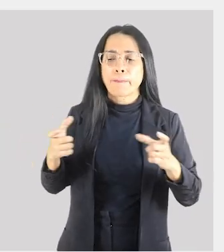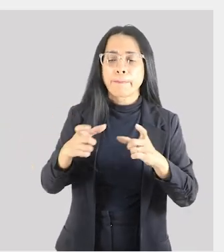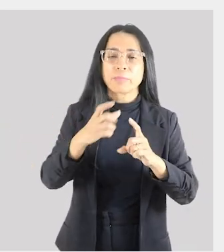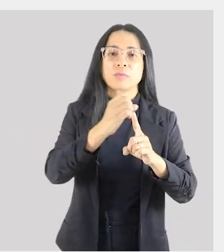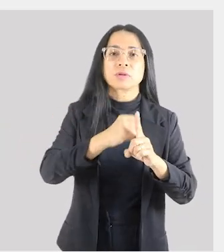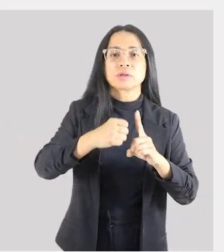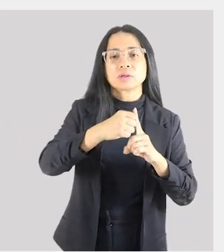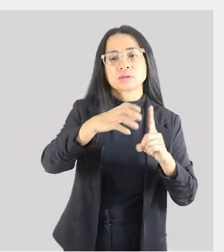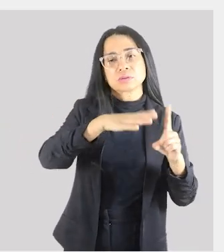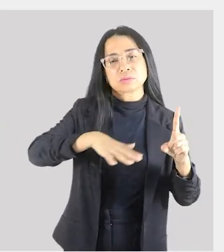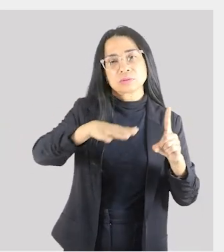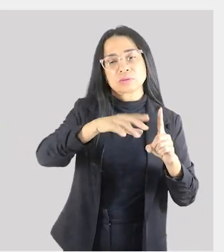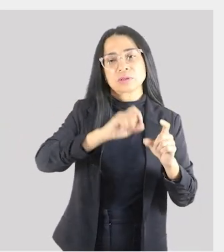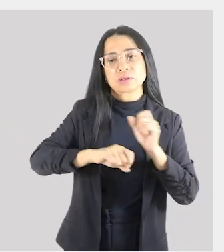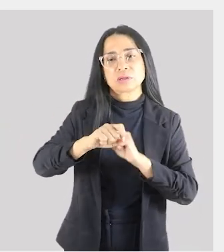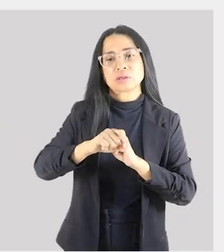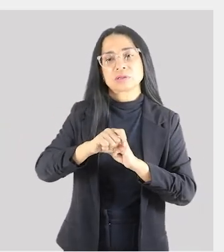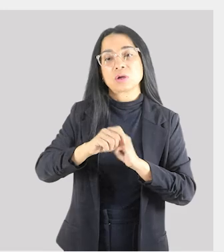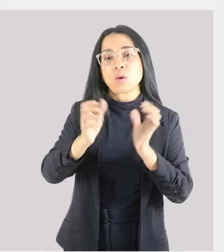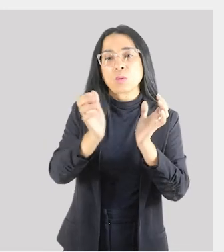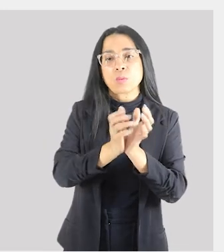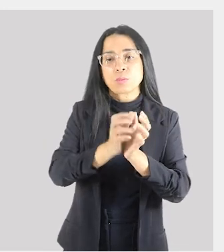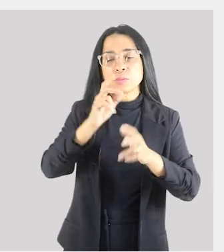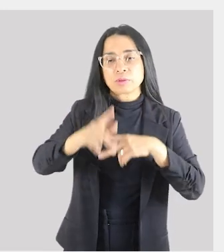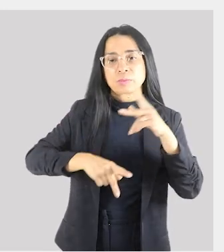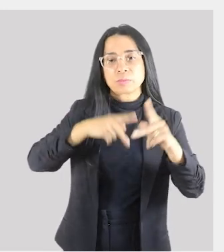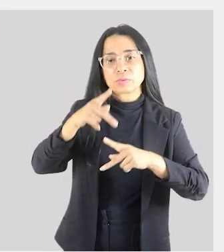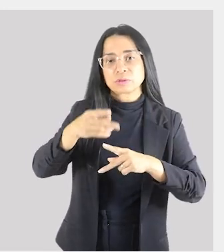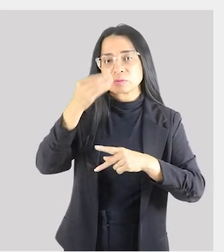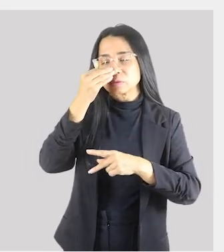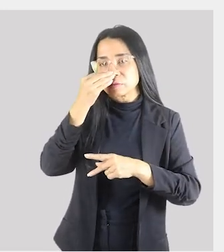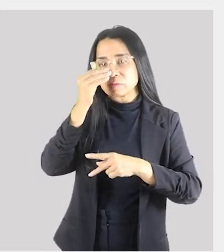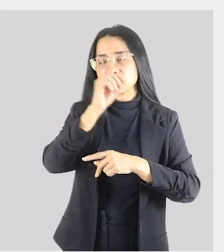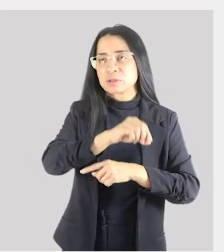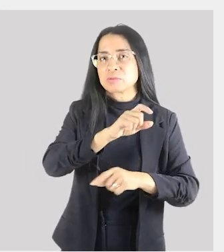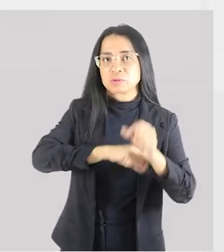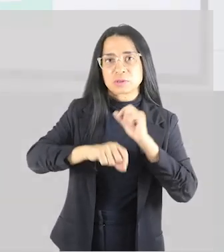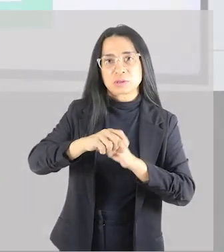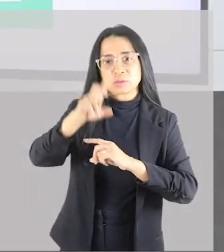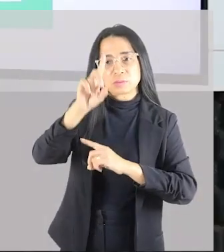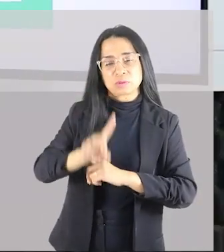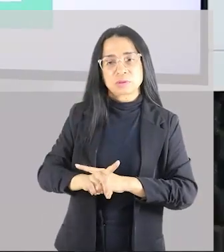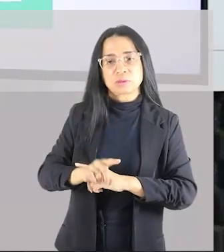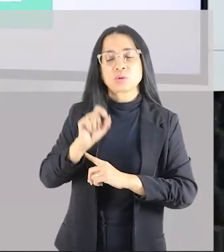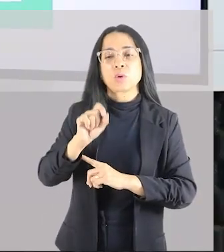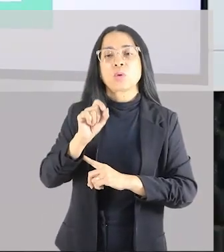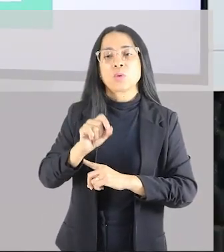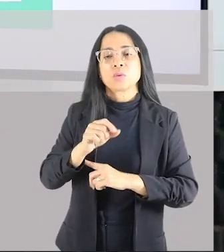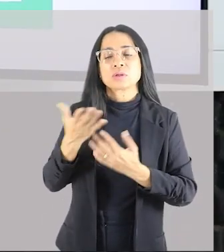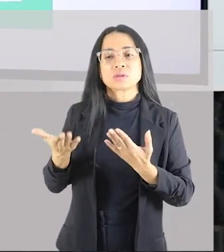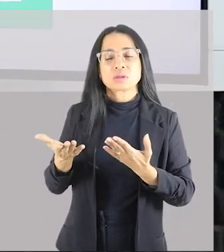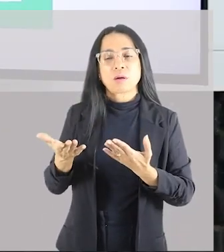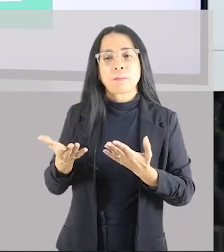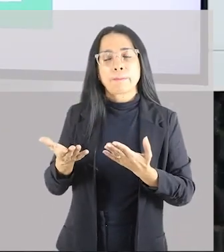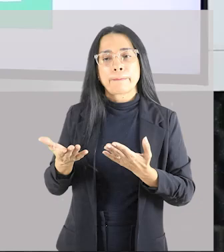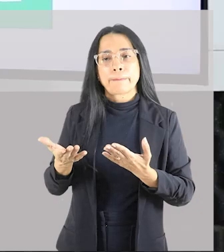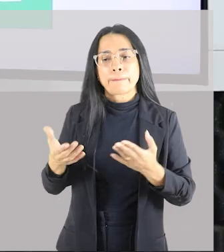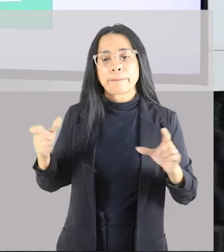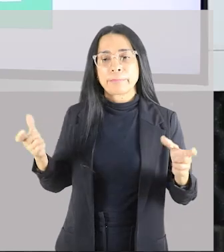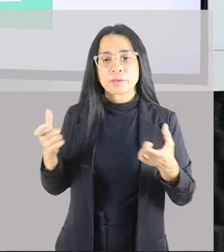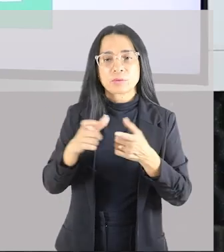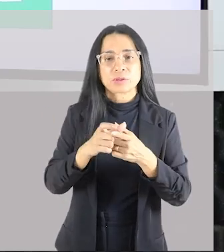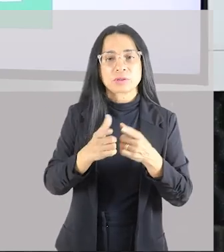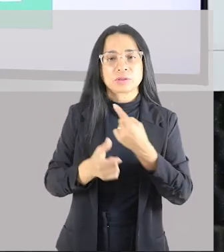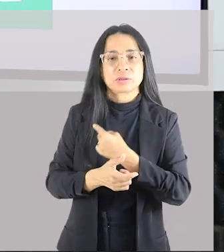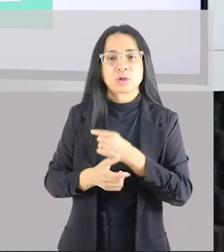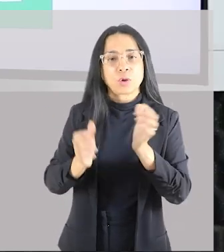uma camada da população que foi por muito tempo negligenciada pelos seus direitos. O que são minorias? São grupos que sofreram processos